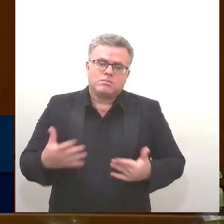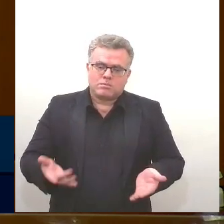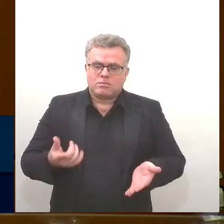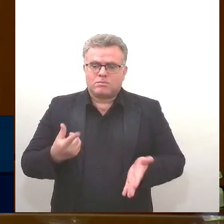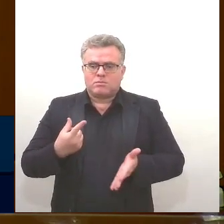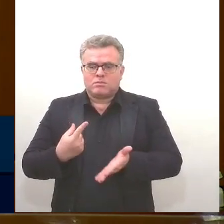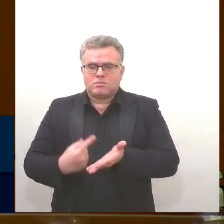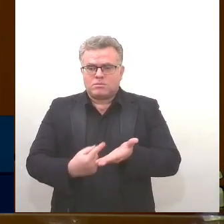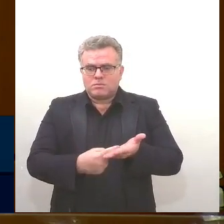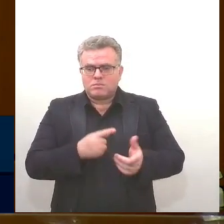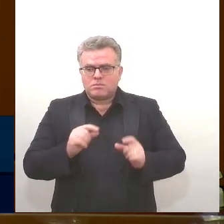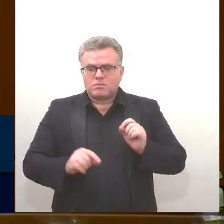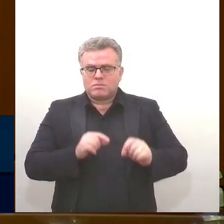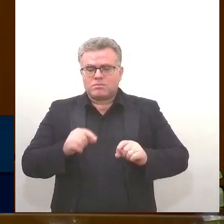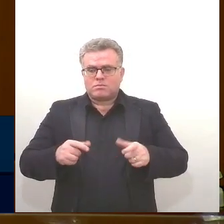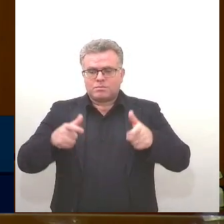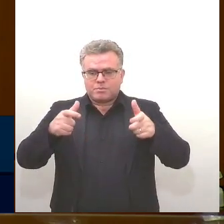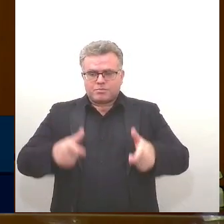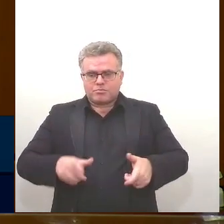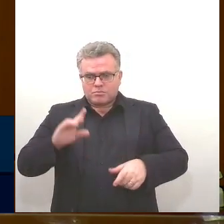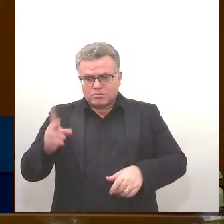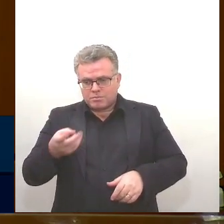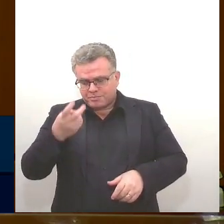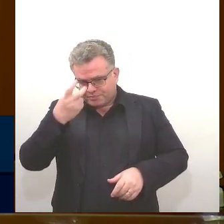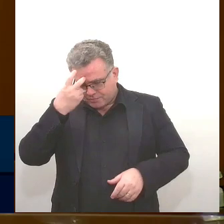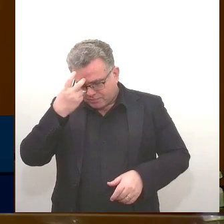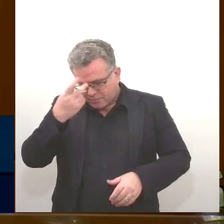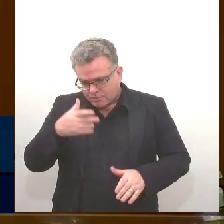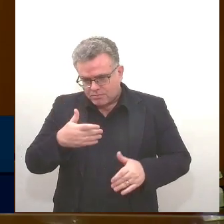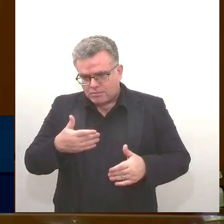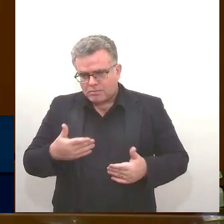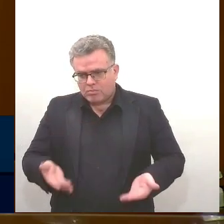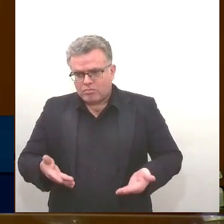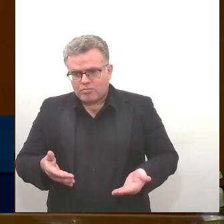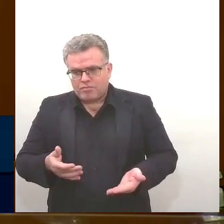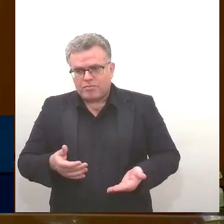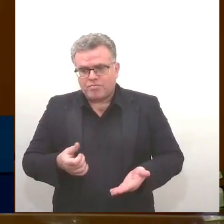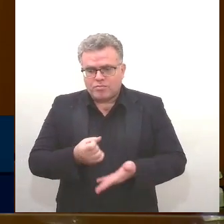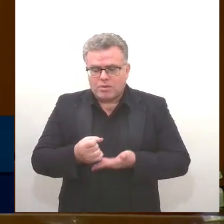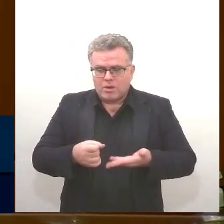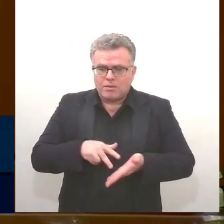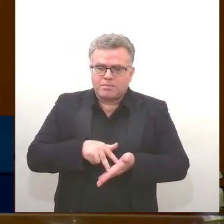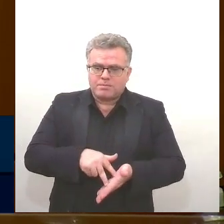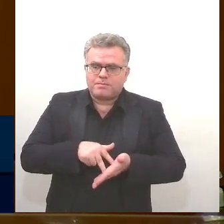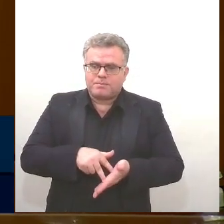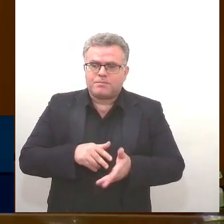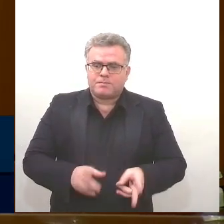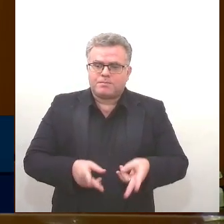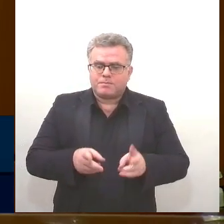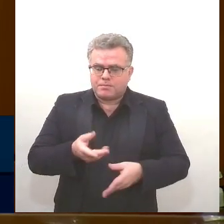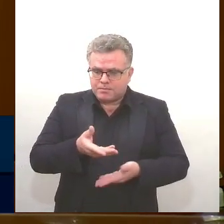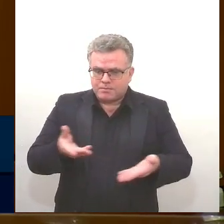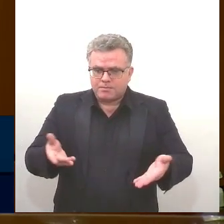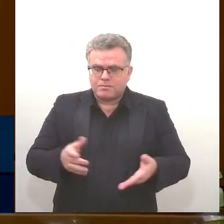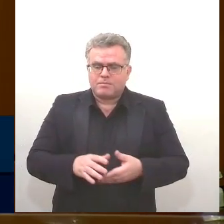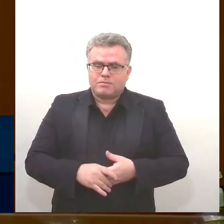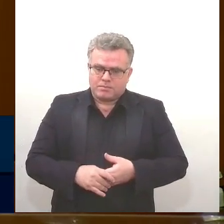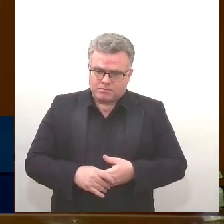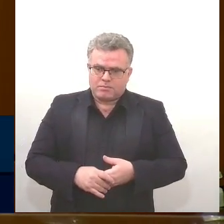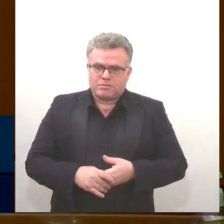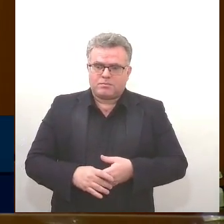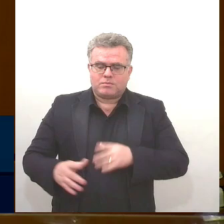beço da cultura enraizado no sangue do artense o sangue da Paz o sangue do